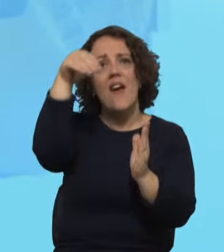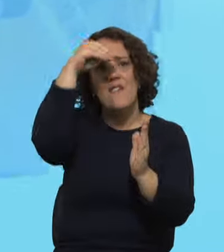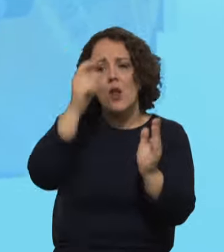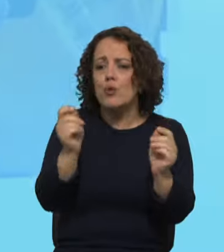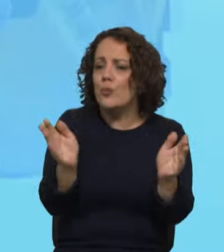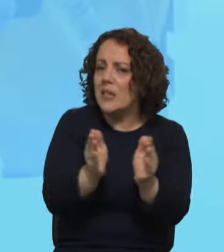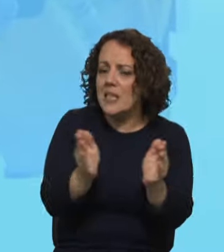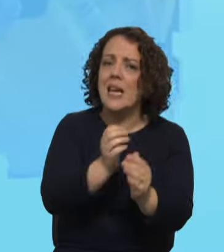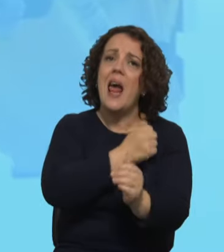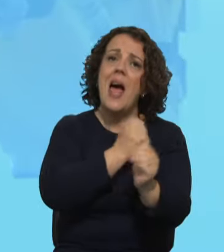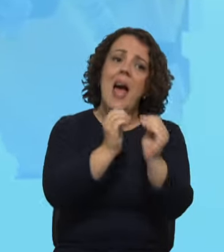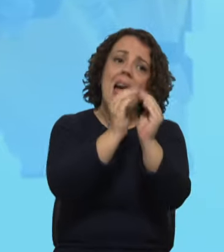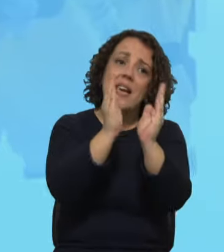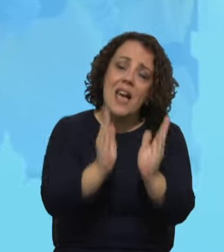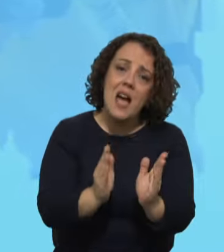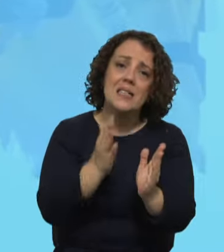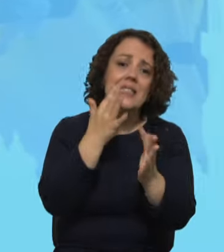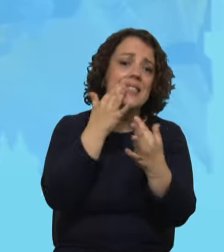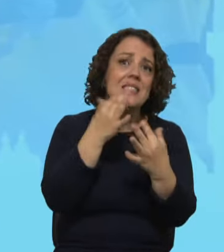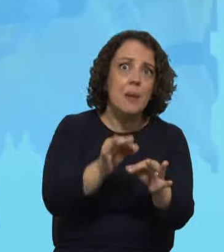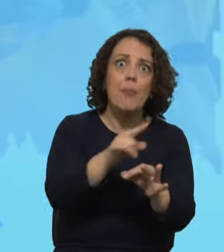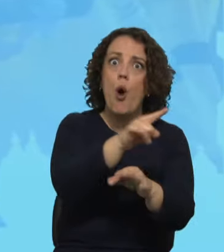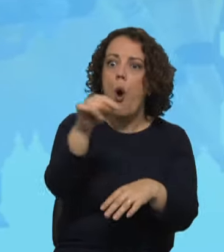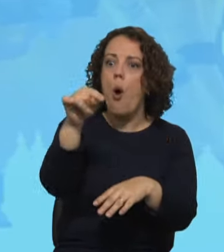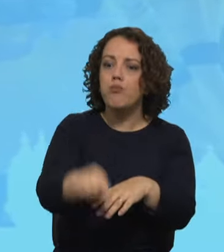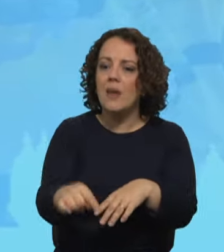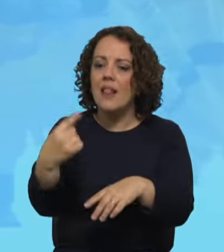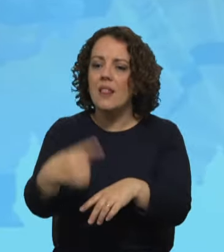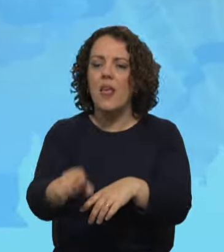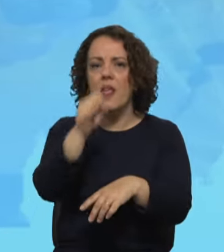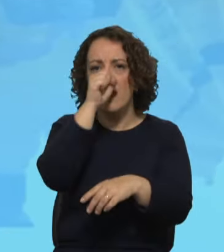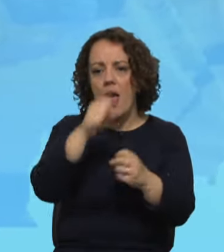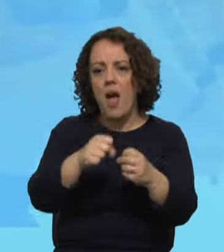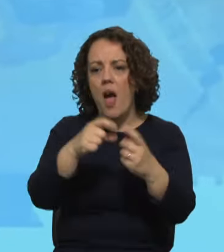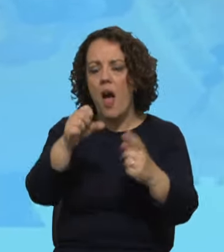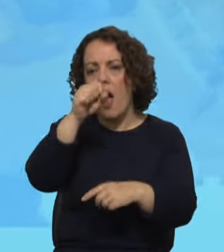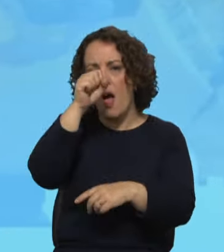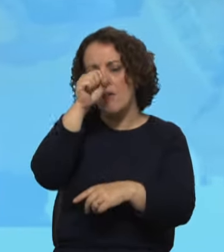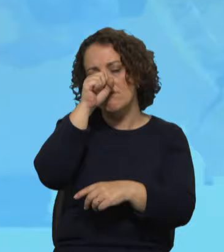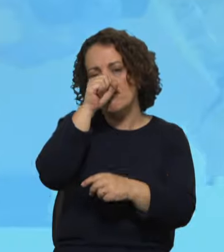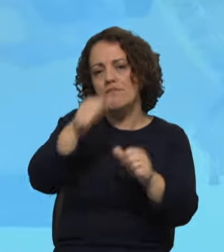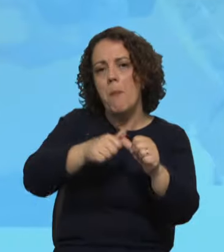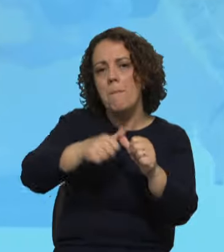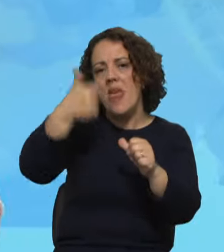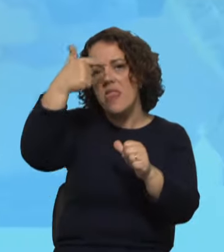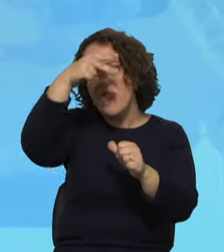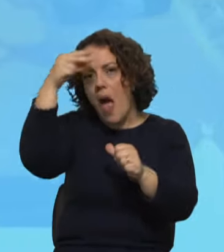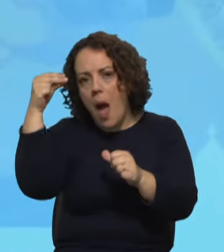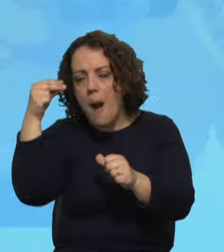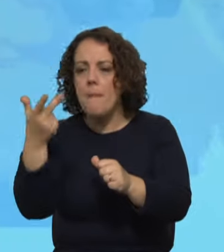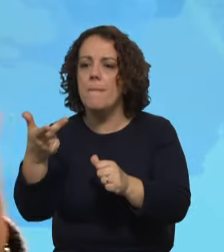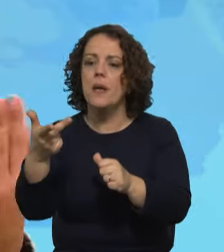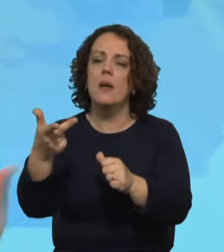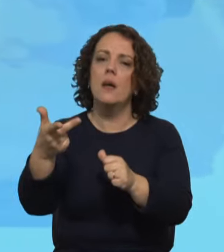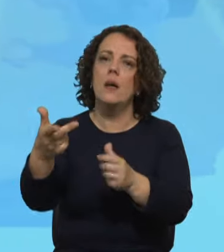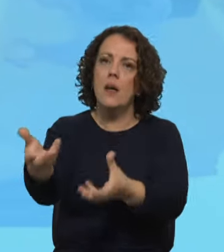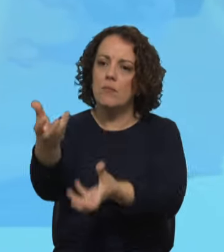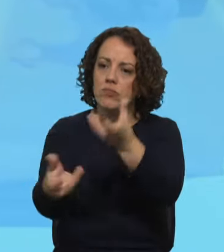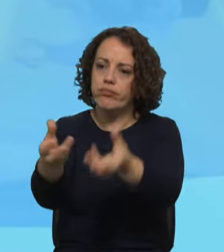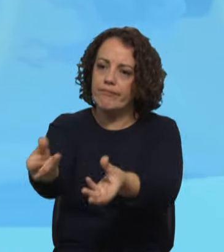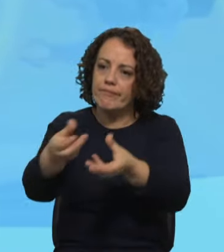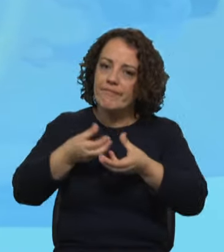a primeira intenção foi logo oferecer noos algum inhame que tinha das suas plantações algum que já estava cozinhado outro para podermos cozinhar e e tivemos ali